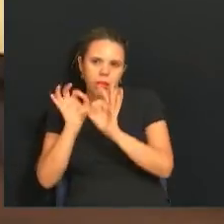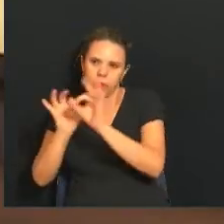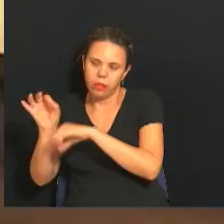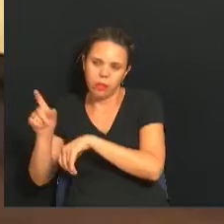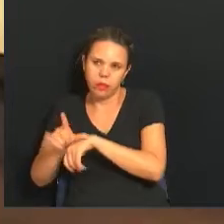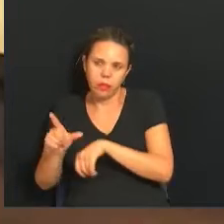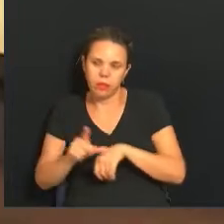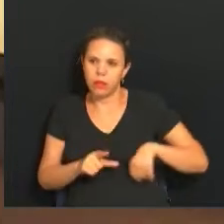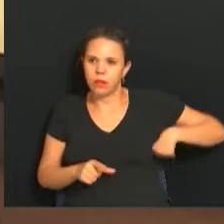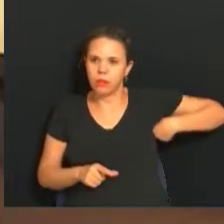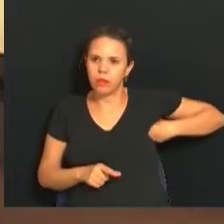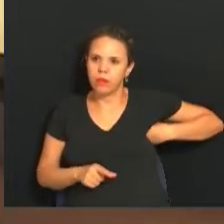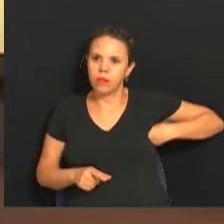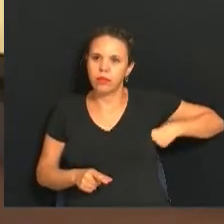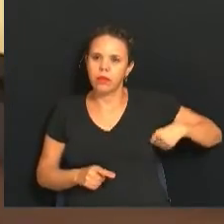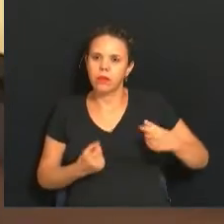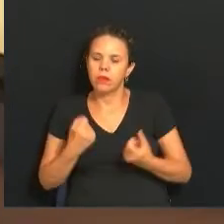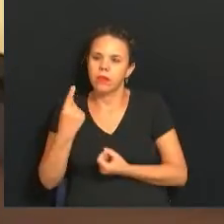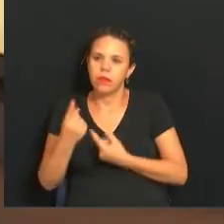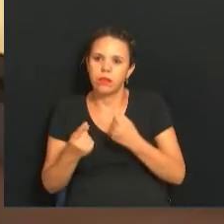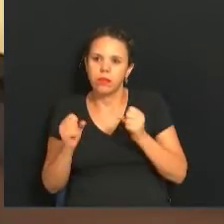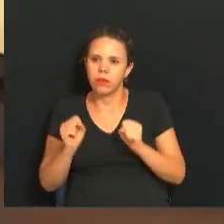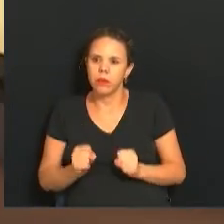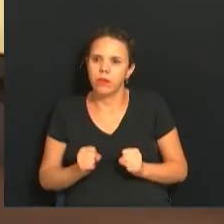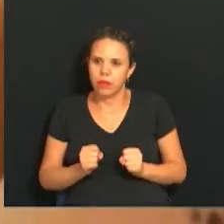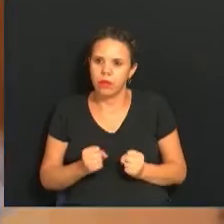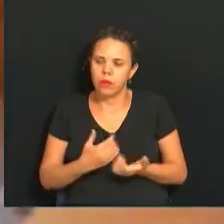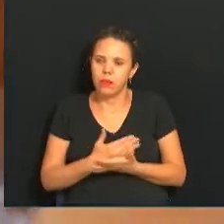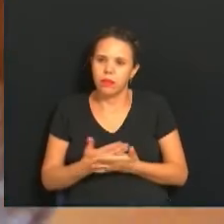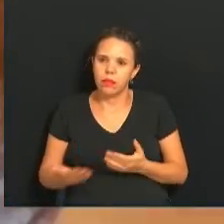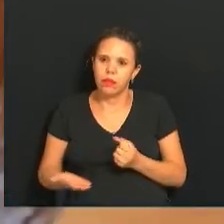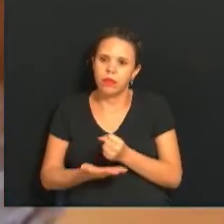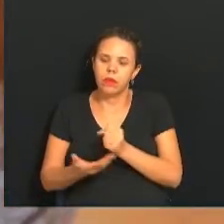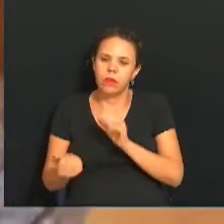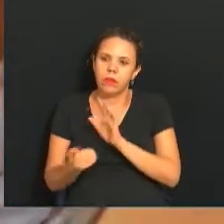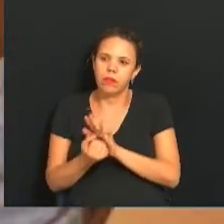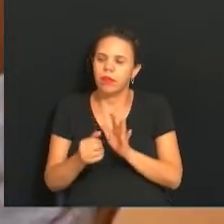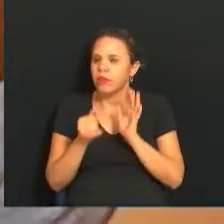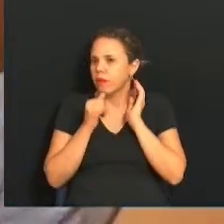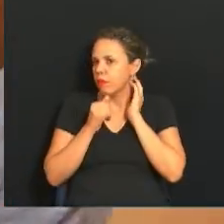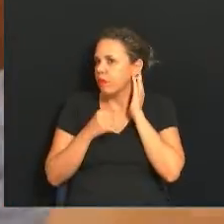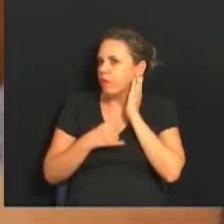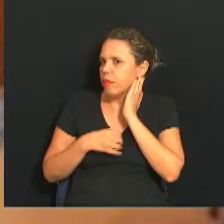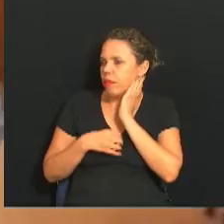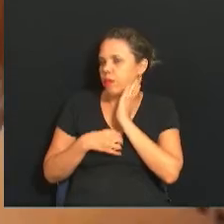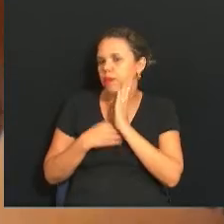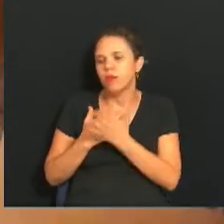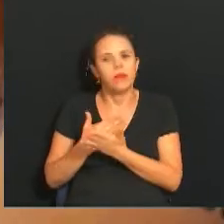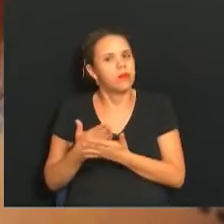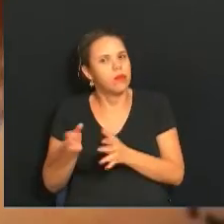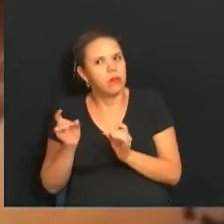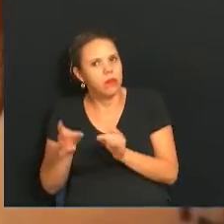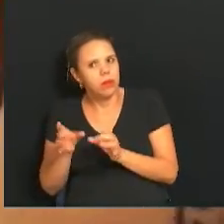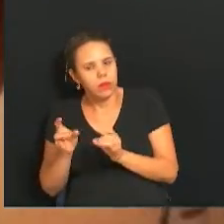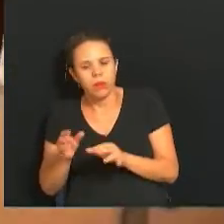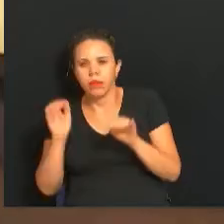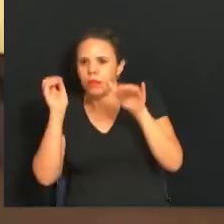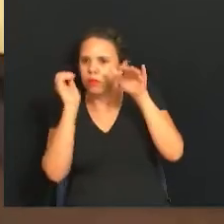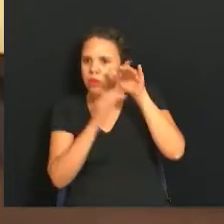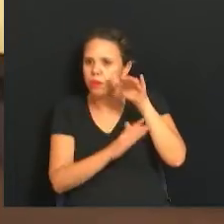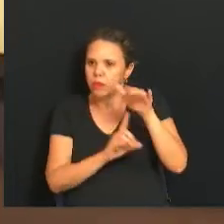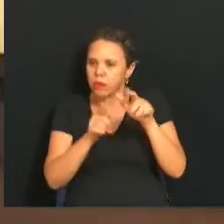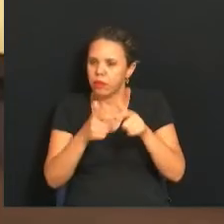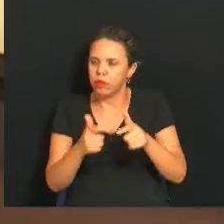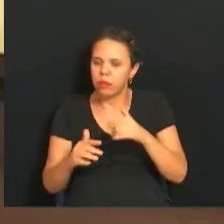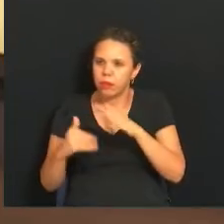um mercado bem acirrado, onde você pode iniciar numa marca, por exemplo, começando como um caixa, um vendedor, um estoquista, e crescendo,